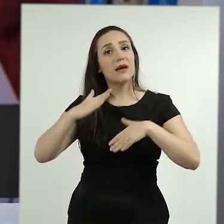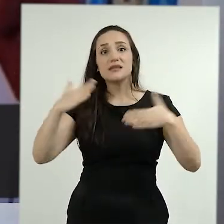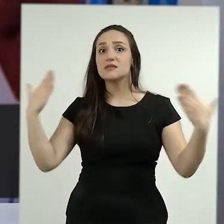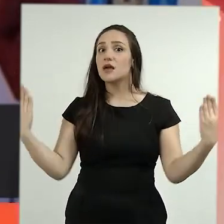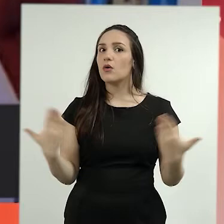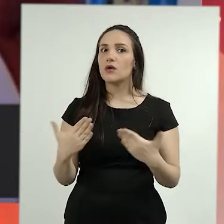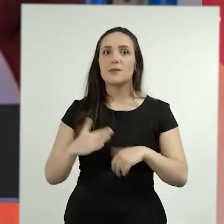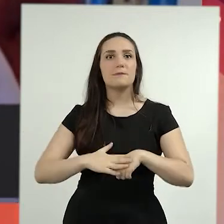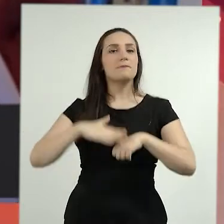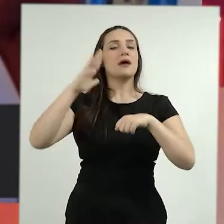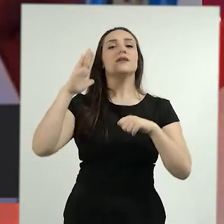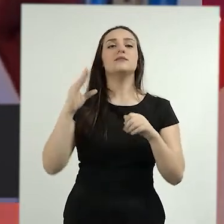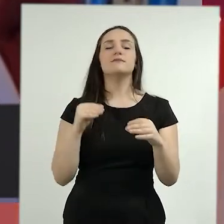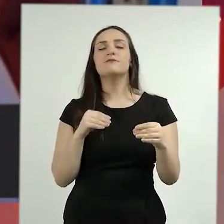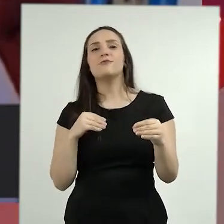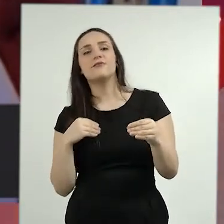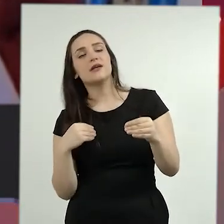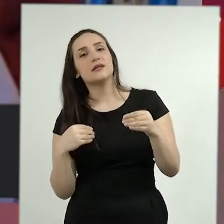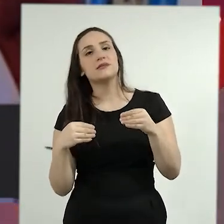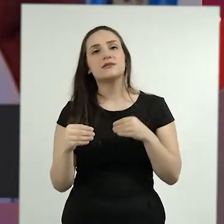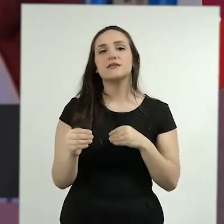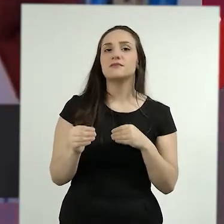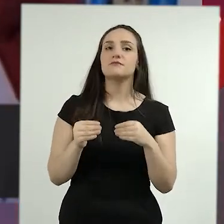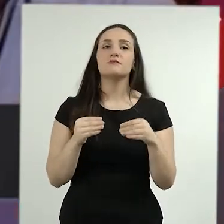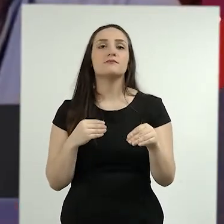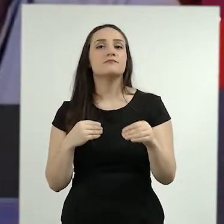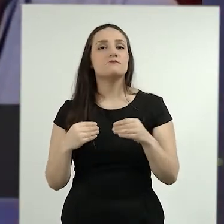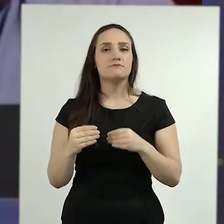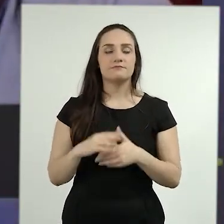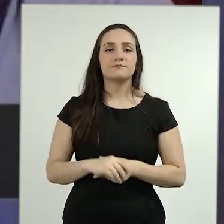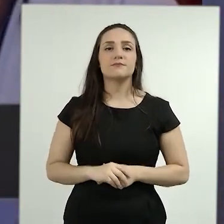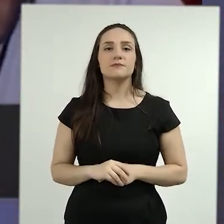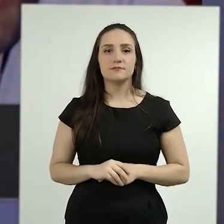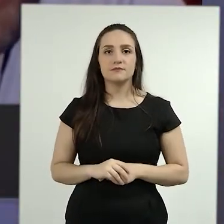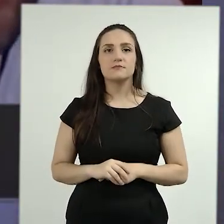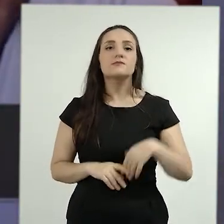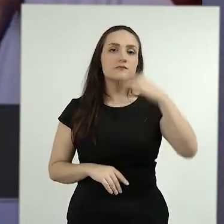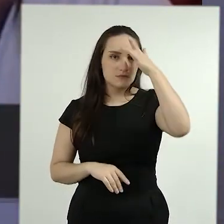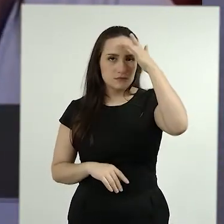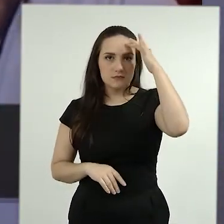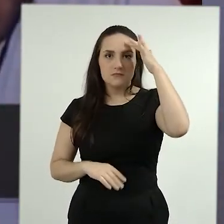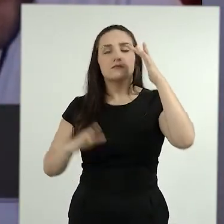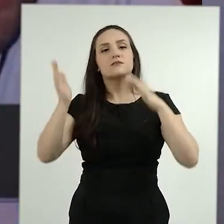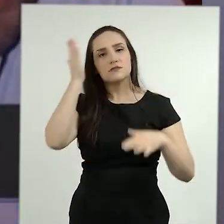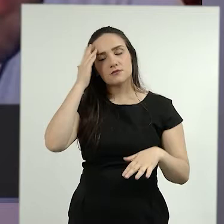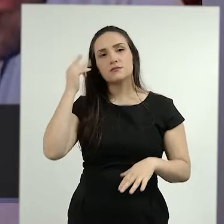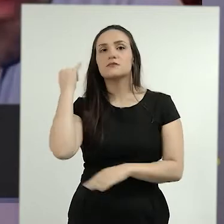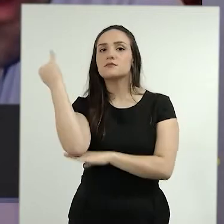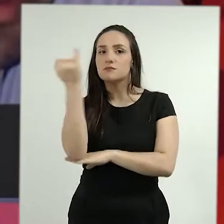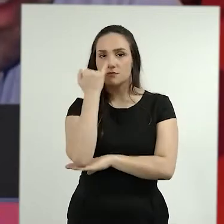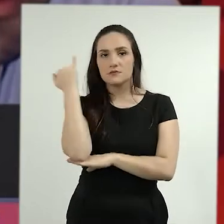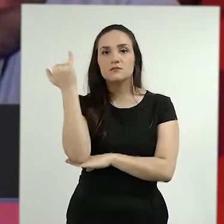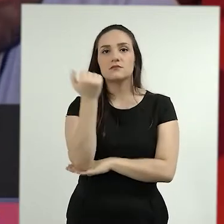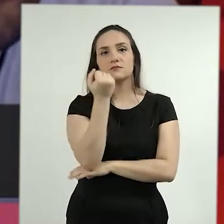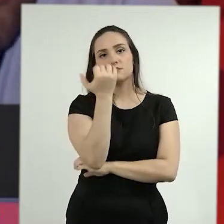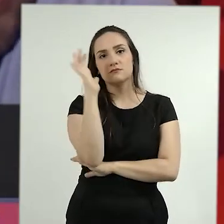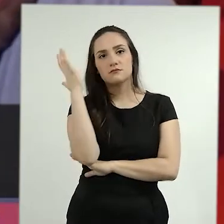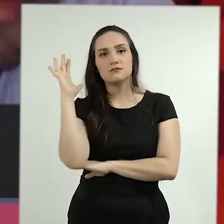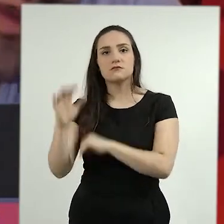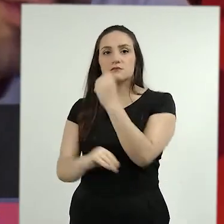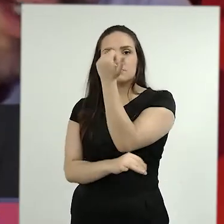uma flexibilidade de todos os lados. E as pessoas sabem da importância que é a preservação do meio